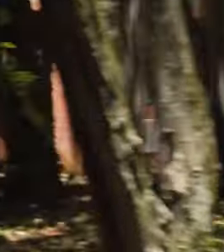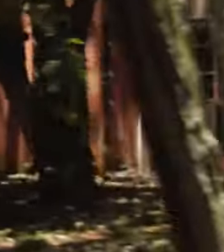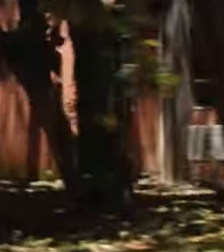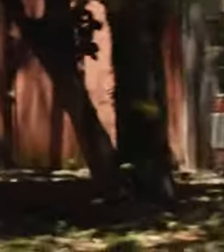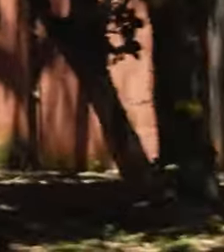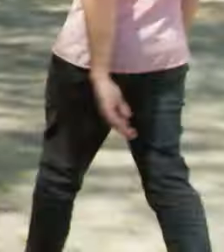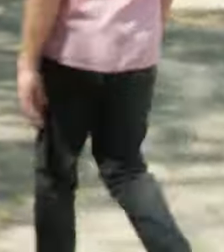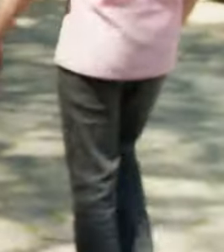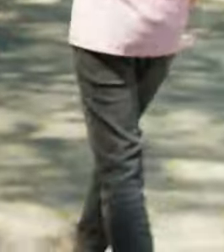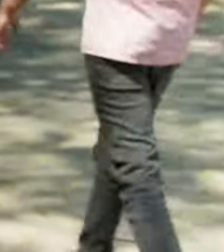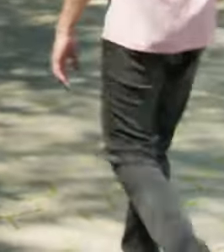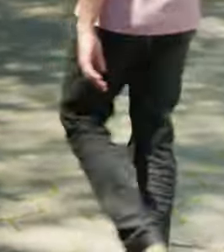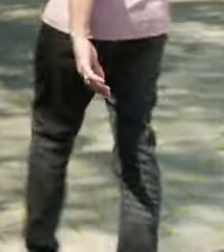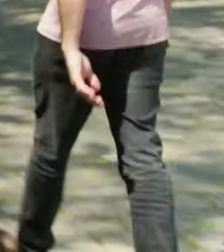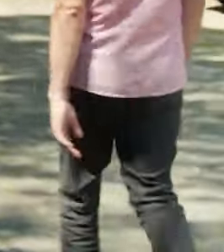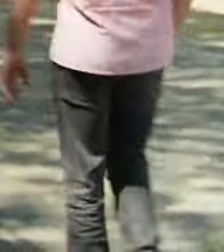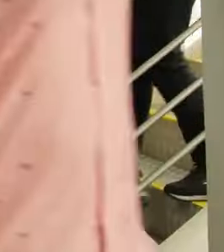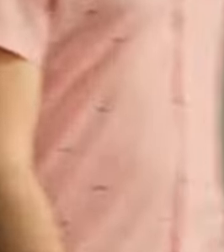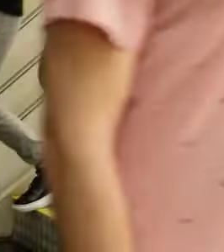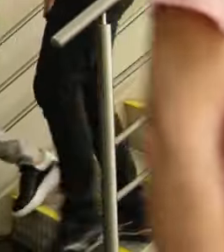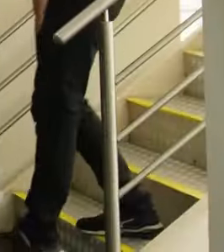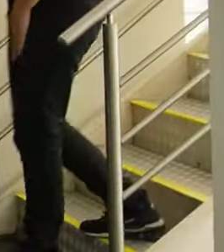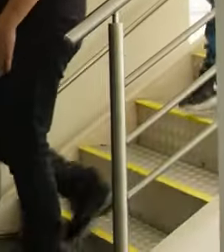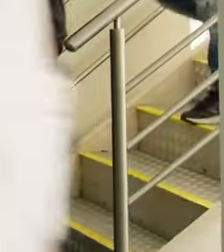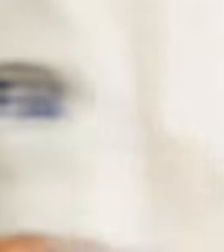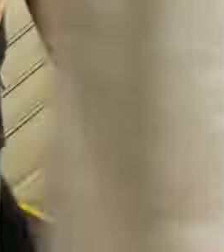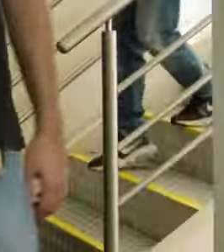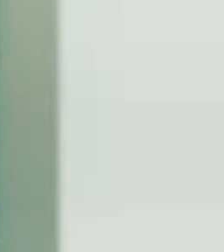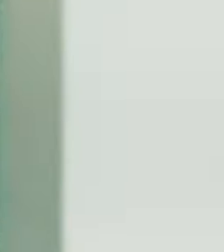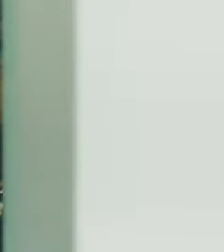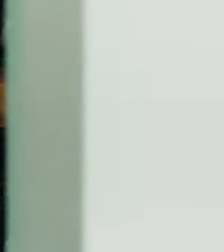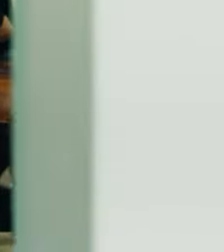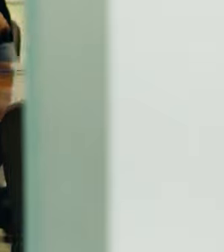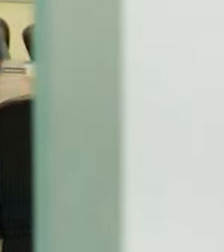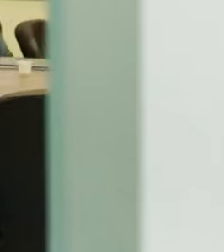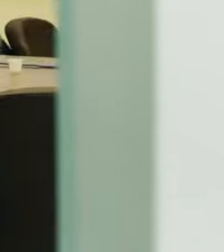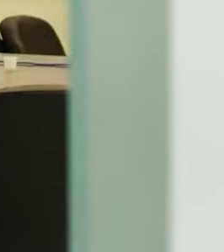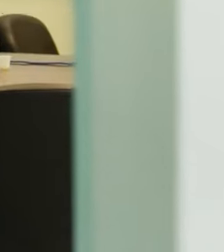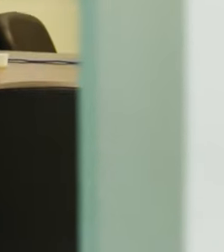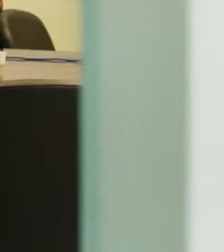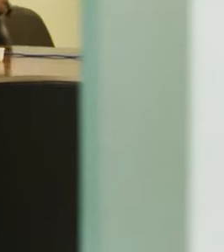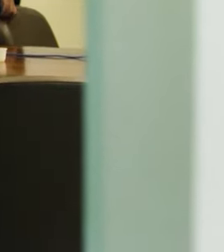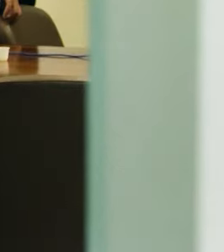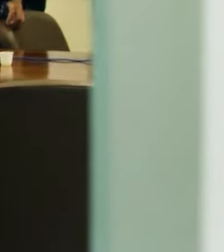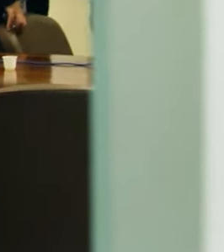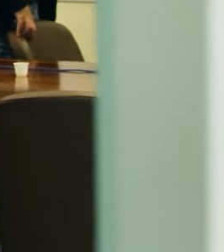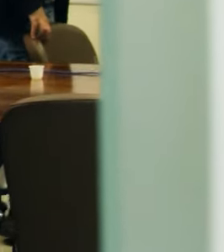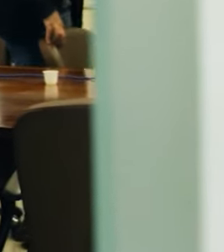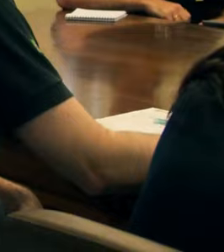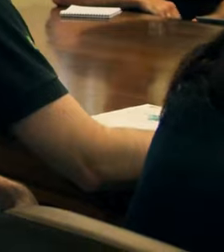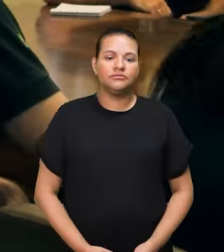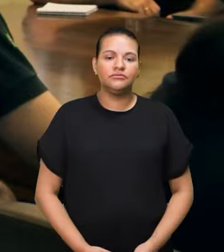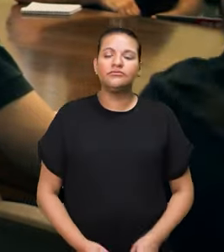tecnológicas Enzo e mais dois homens andam em uma área externa homens entram em uma sala e sentam-se a uma longa